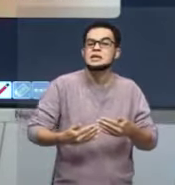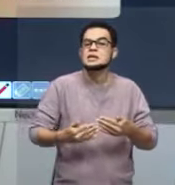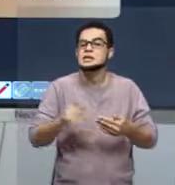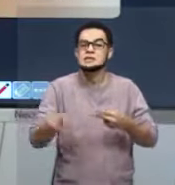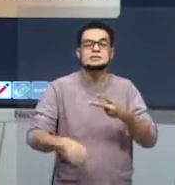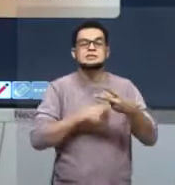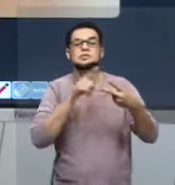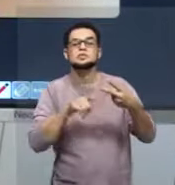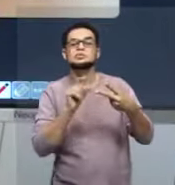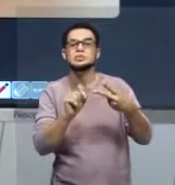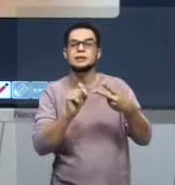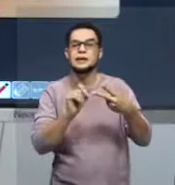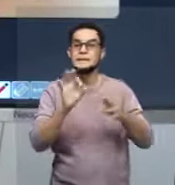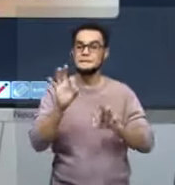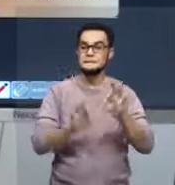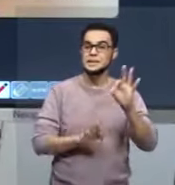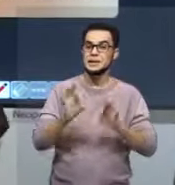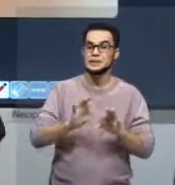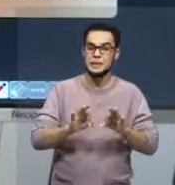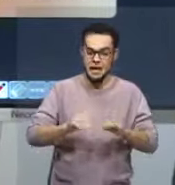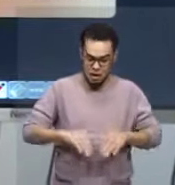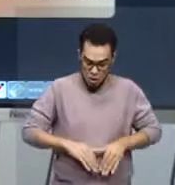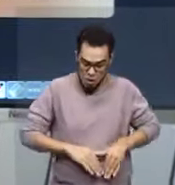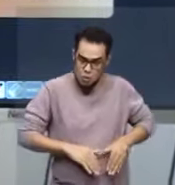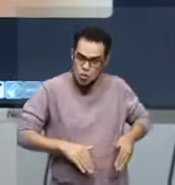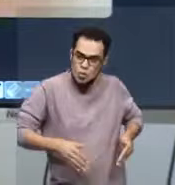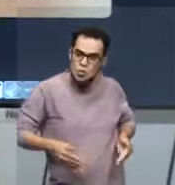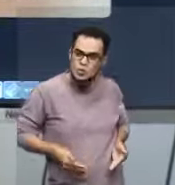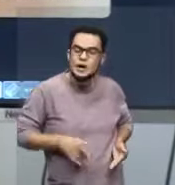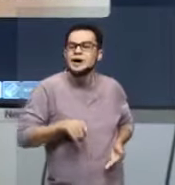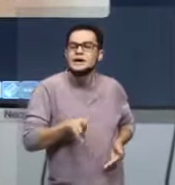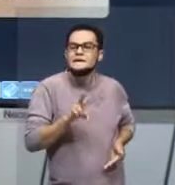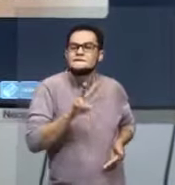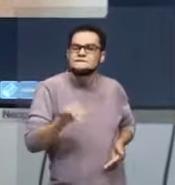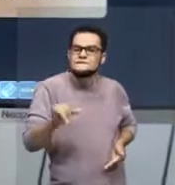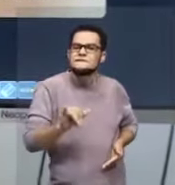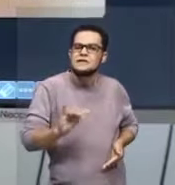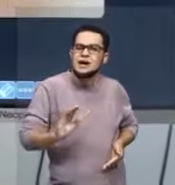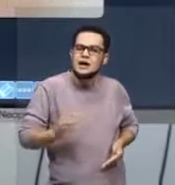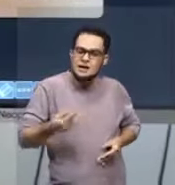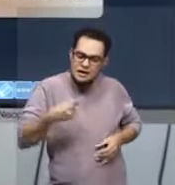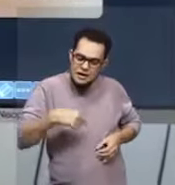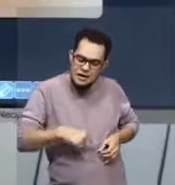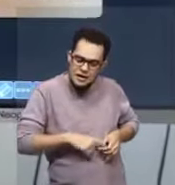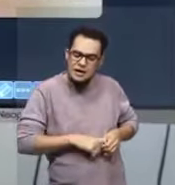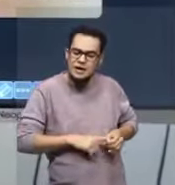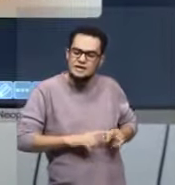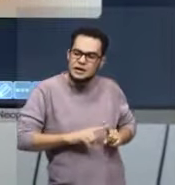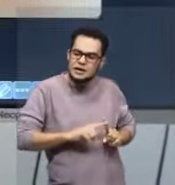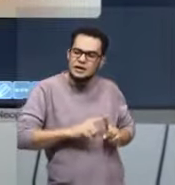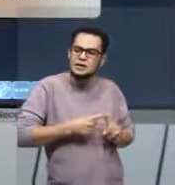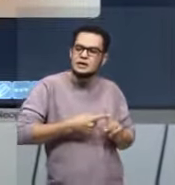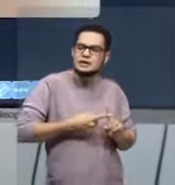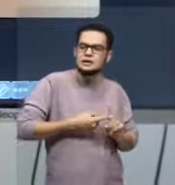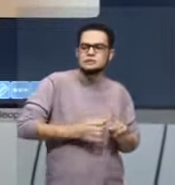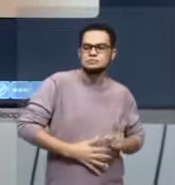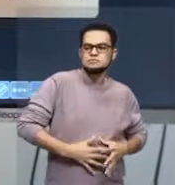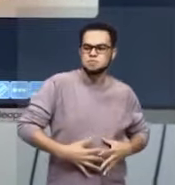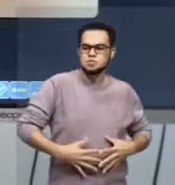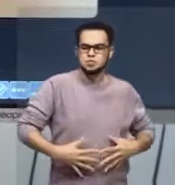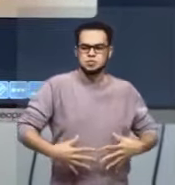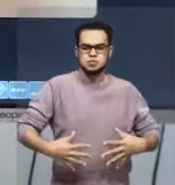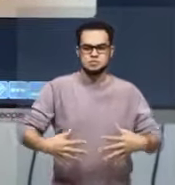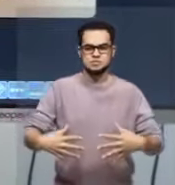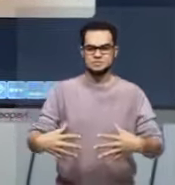o útero, que vai ser uma caminha, né? Que vai receber o embrião. Então, lembrando, um evento no